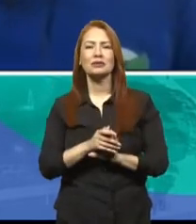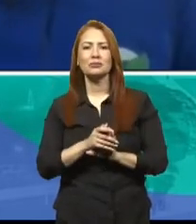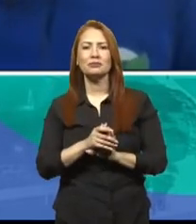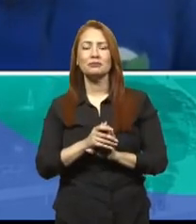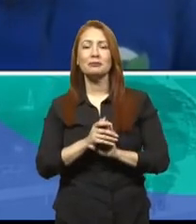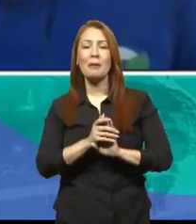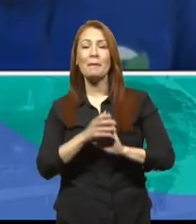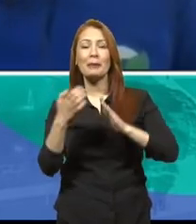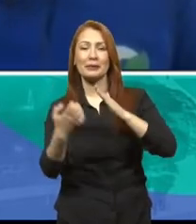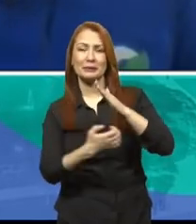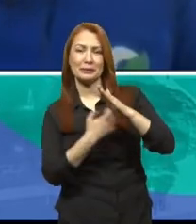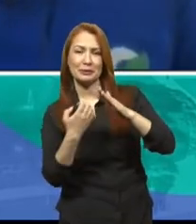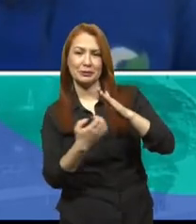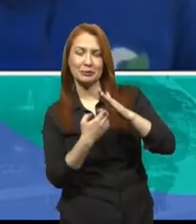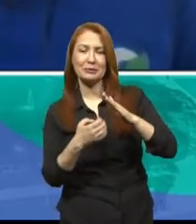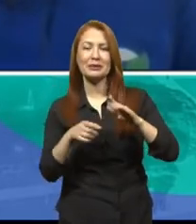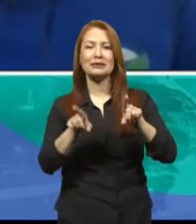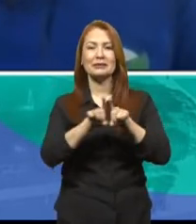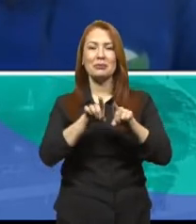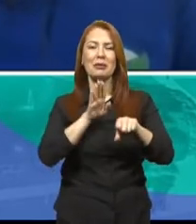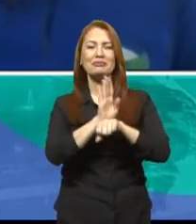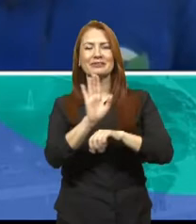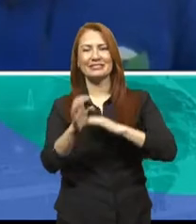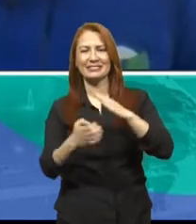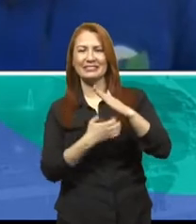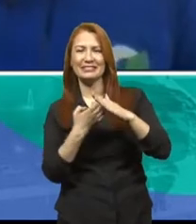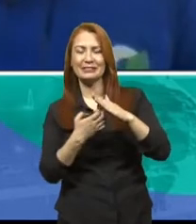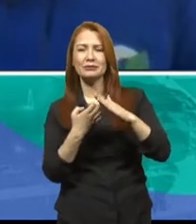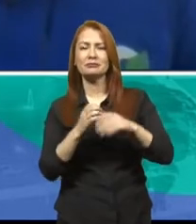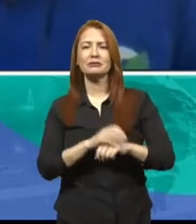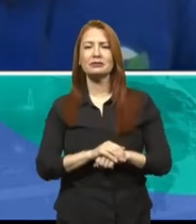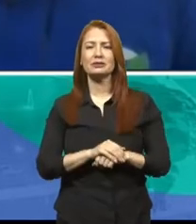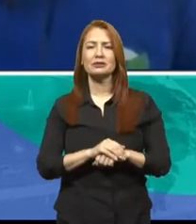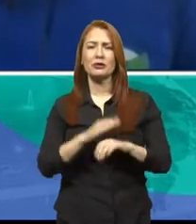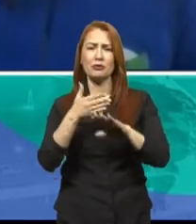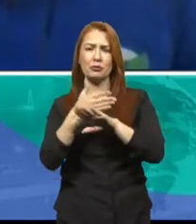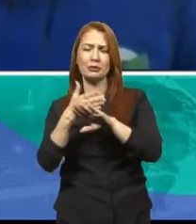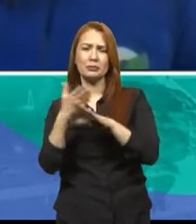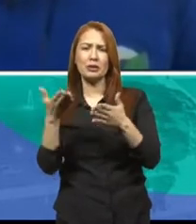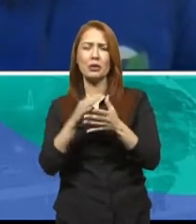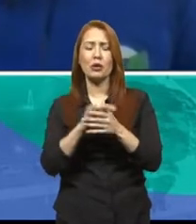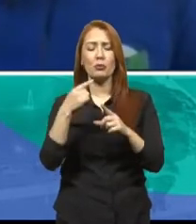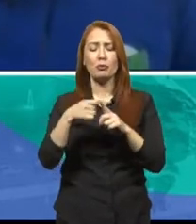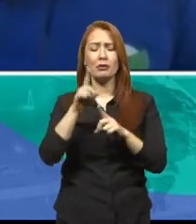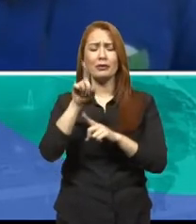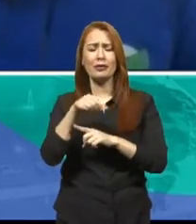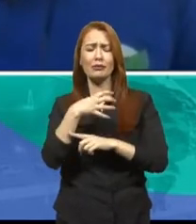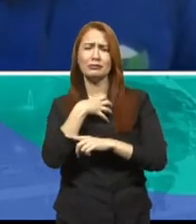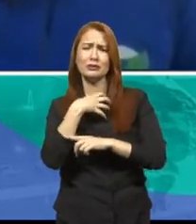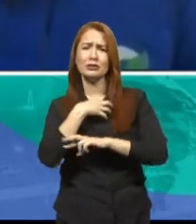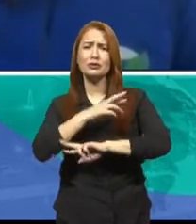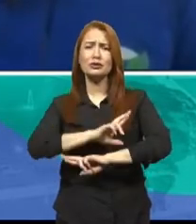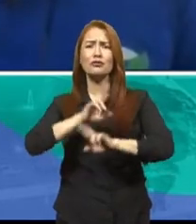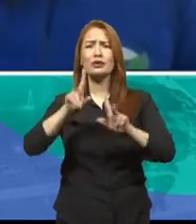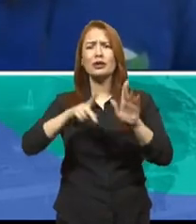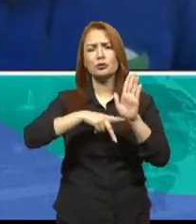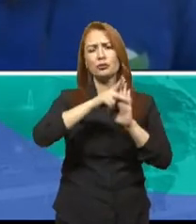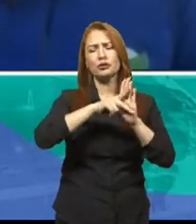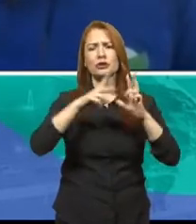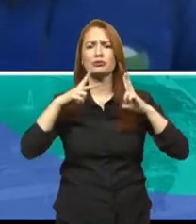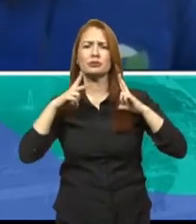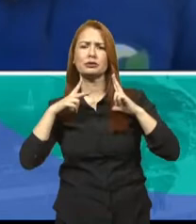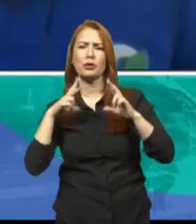começar a participar, né, desse fluxo aí, que é totalmente diferente de fazer um projeto privado, né, ir lá e buscar um dinheiro específico